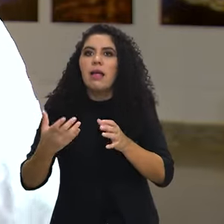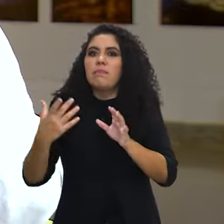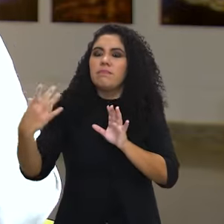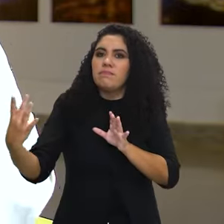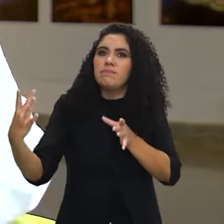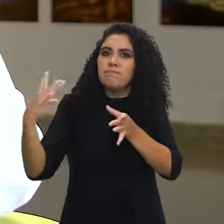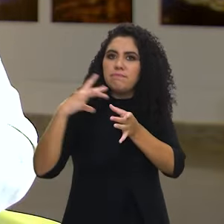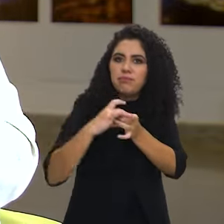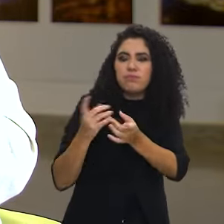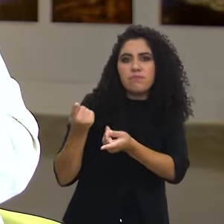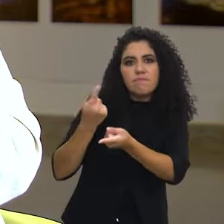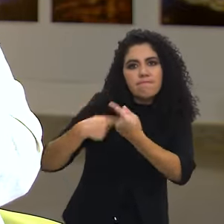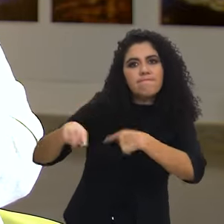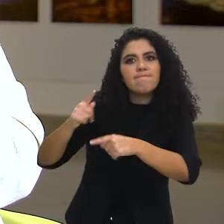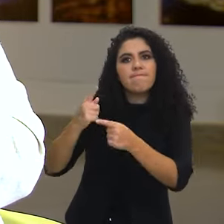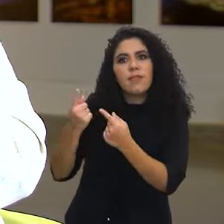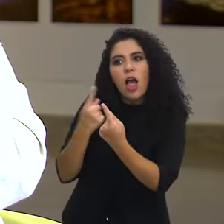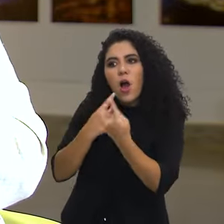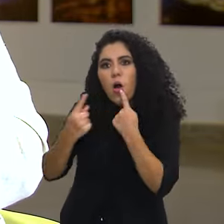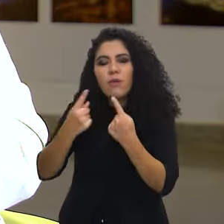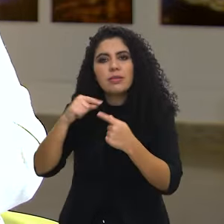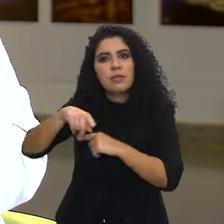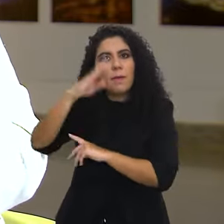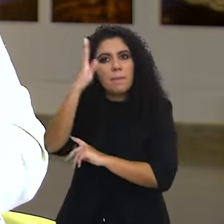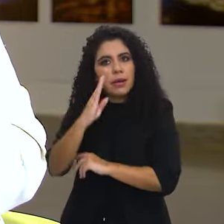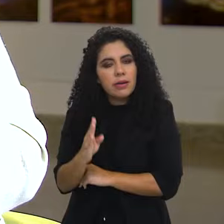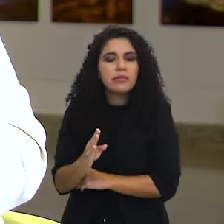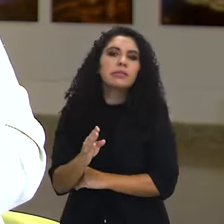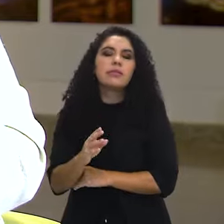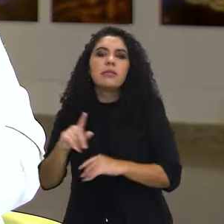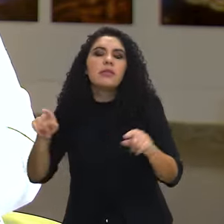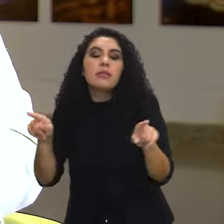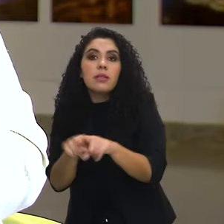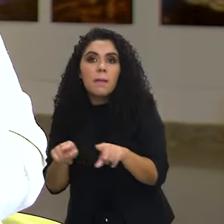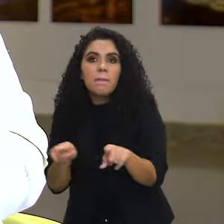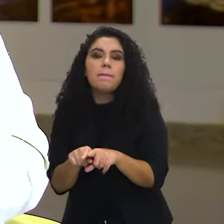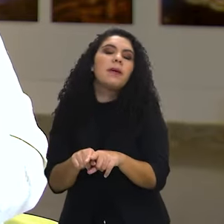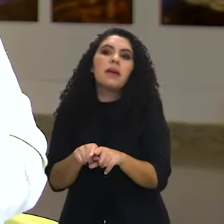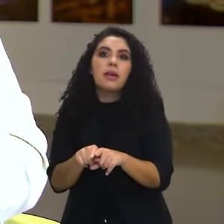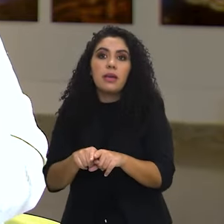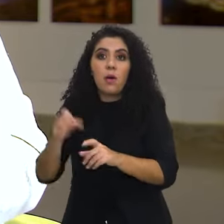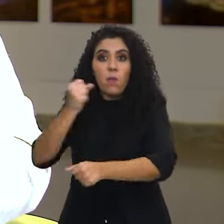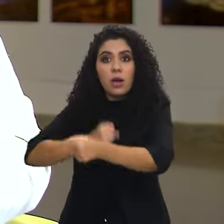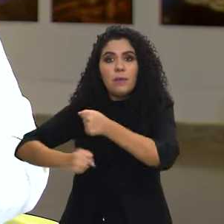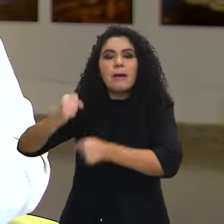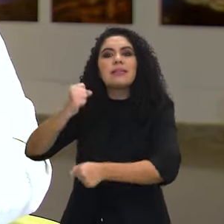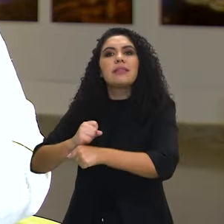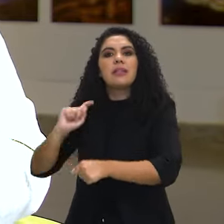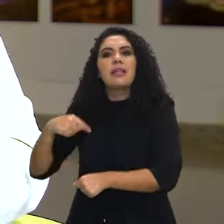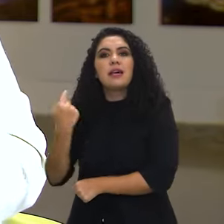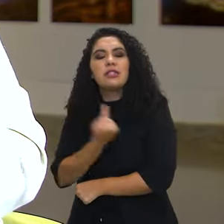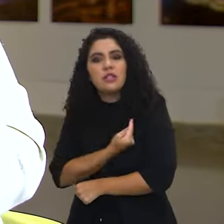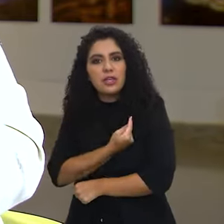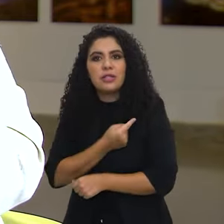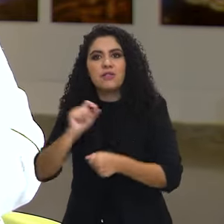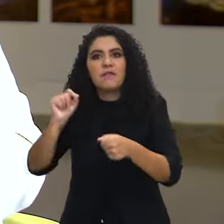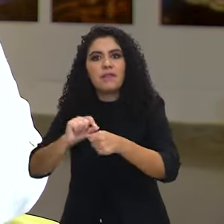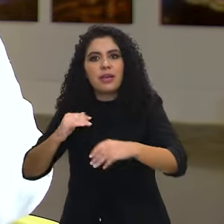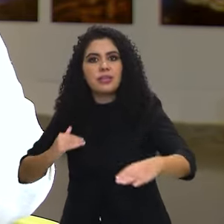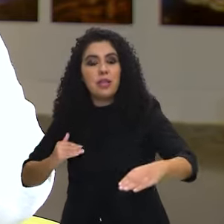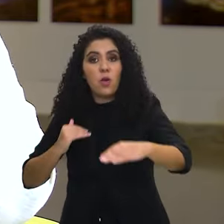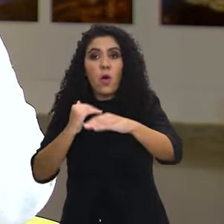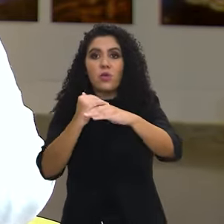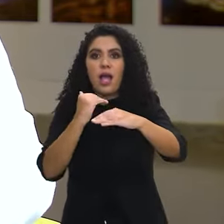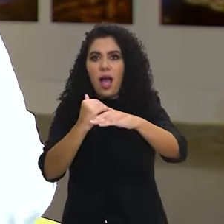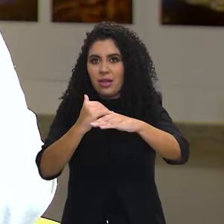Brasil trocar experiências com o Brasil a lei da Igualdade salarial que nós aprovamos ano passado é referência a Alemanha